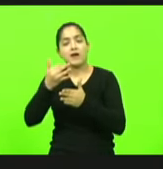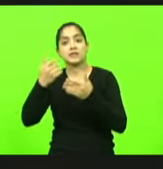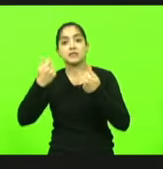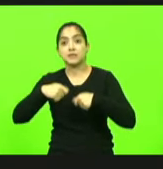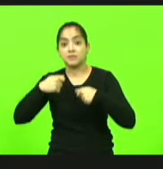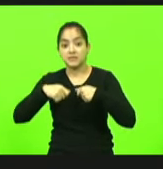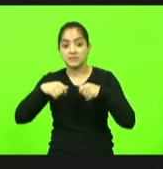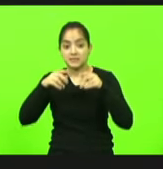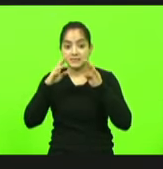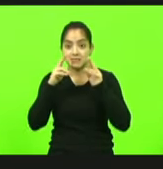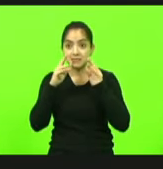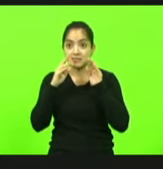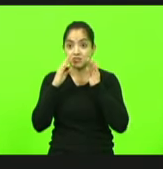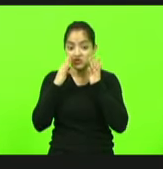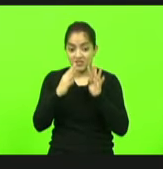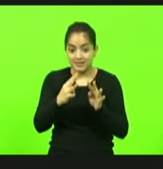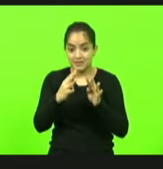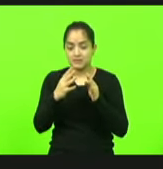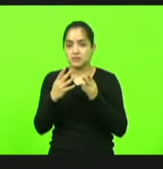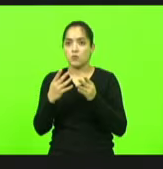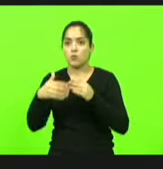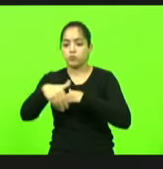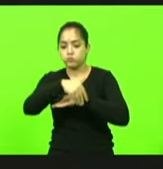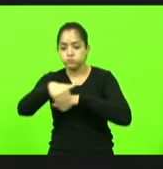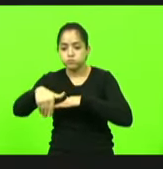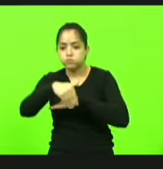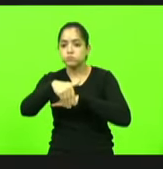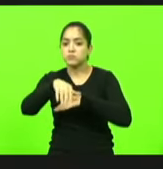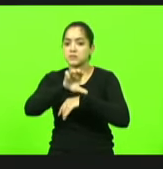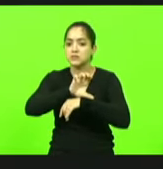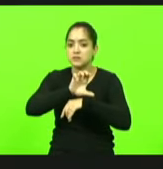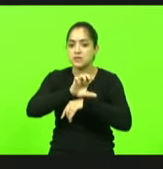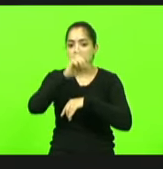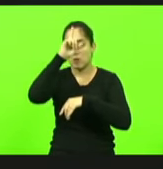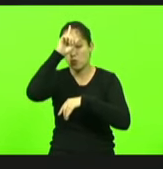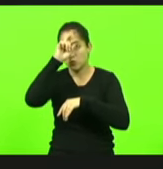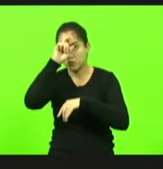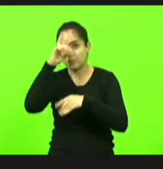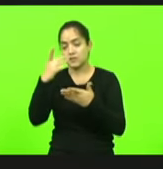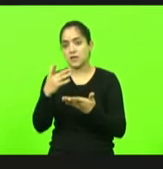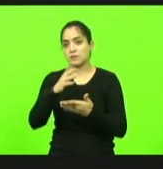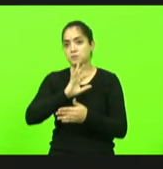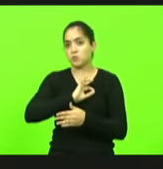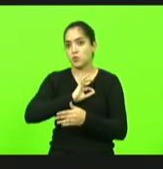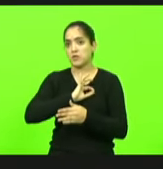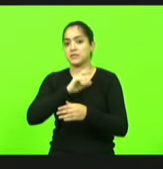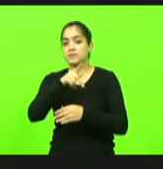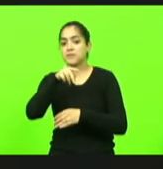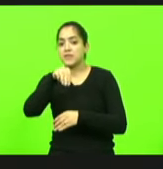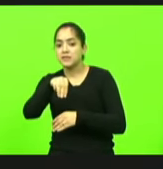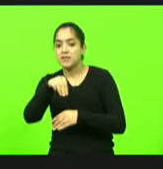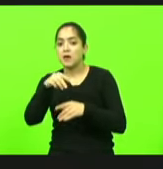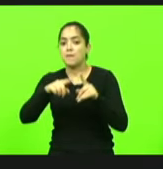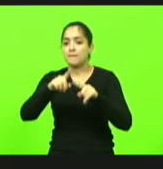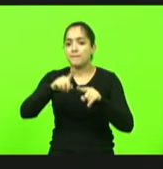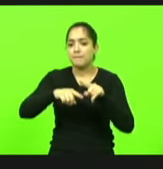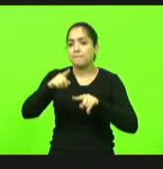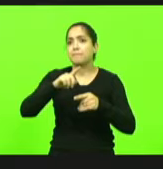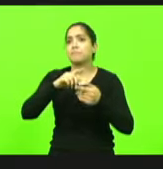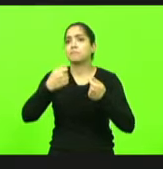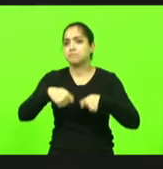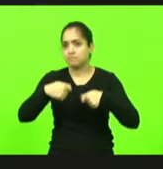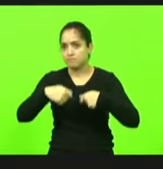de atenção. Nós temos rodovias estaduais, nós temos hospitais, nós temos polícia militar precisando de equipamento, nós temos as nossas